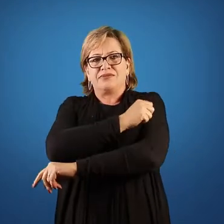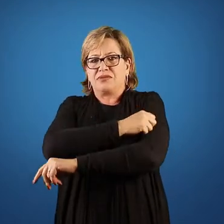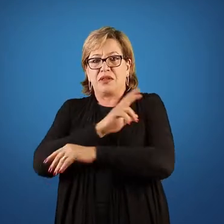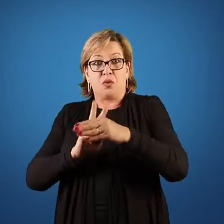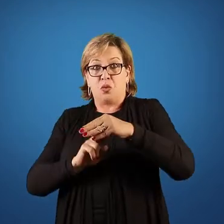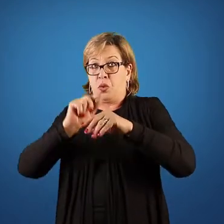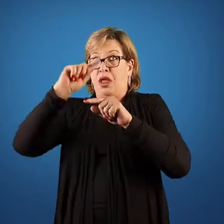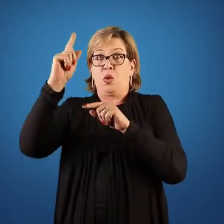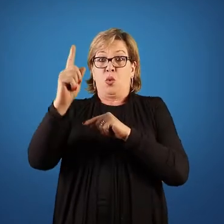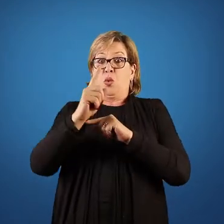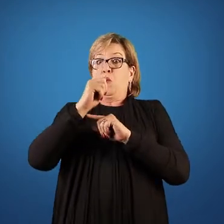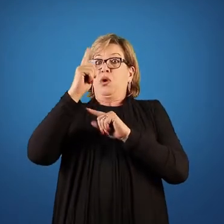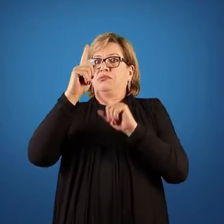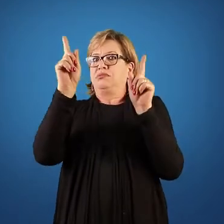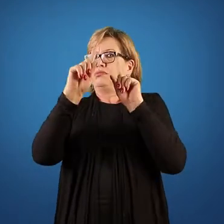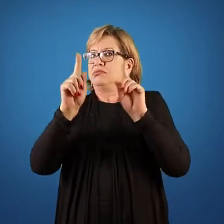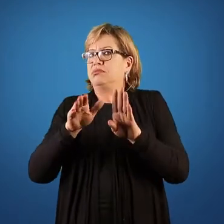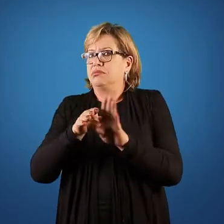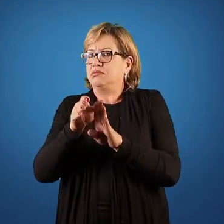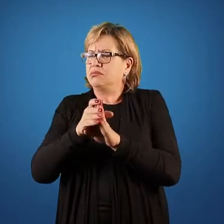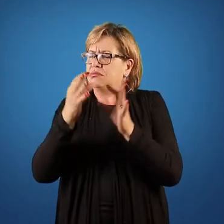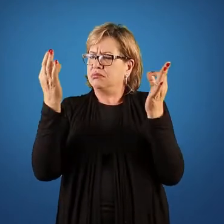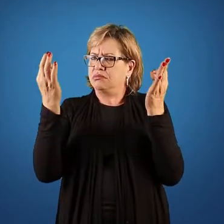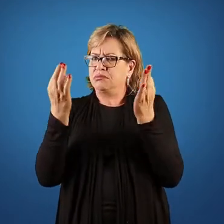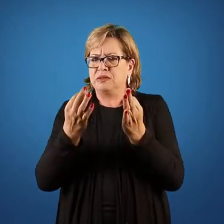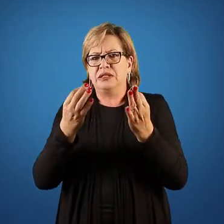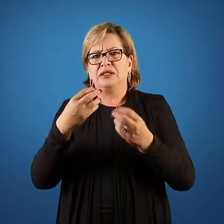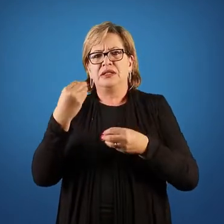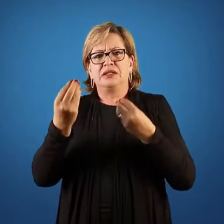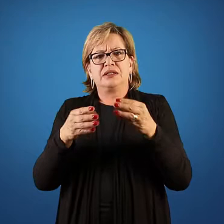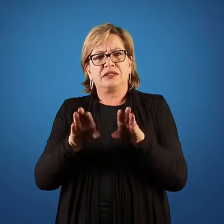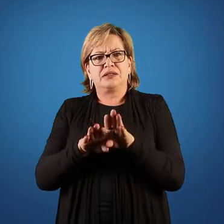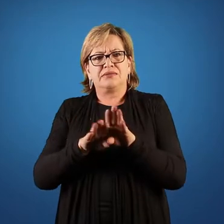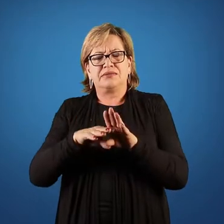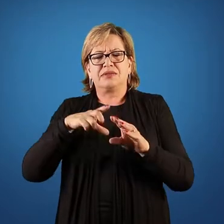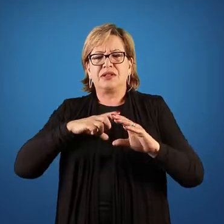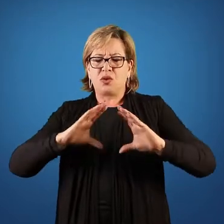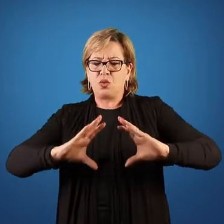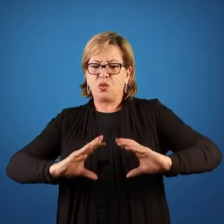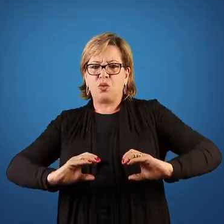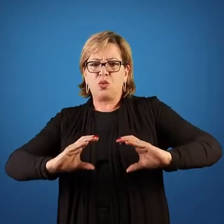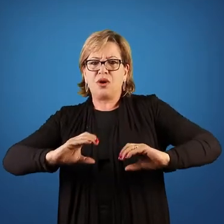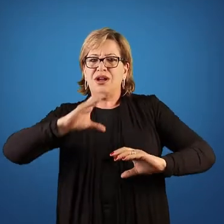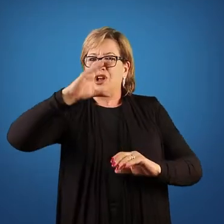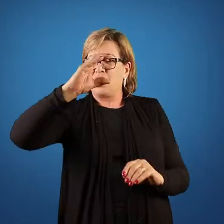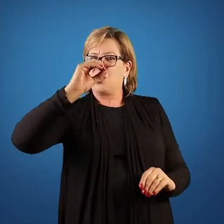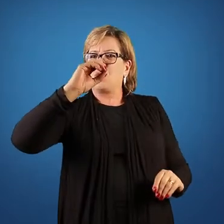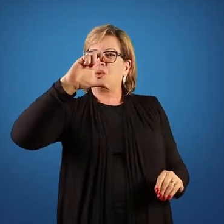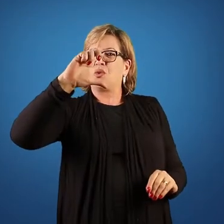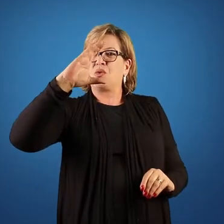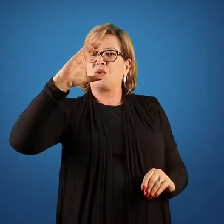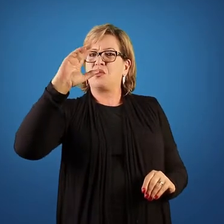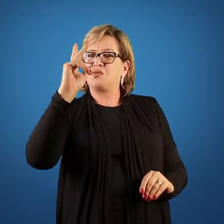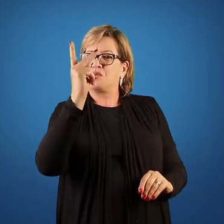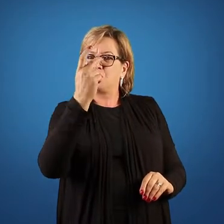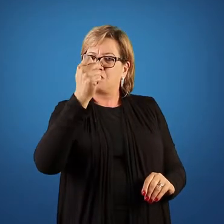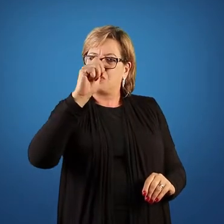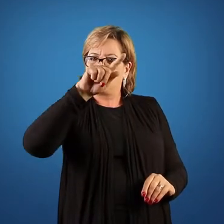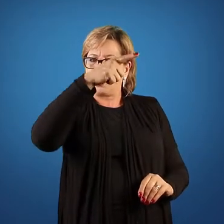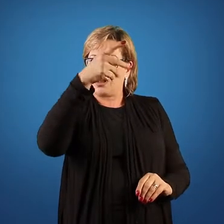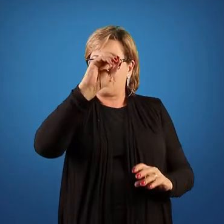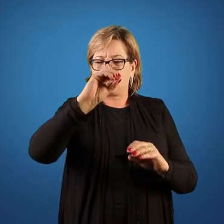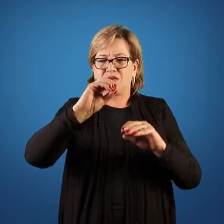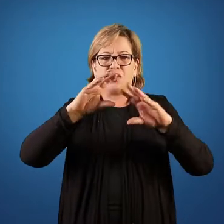subam muito alto, né? Orientar bem eles. A gente tem um colchão sempre de proteção. Esse aqui não é